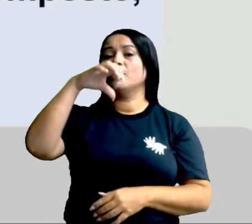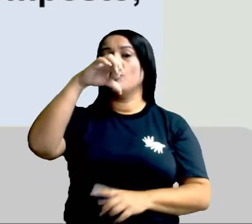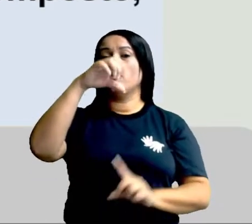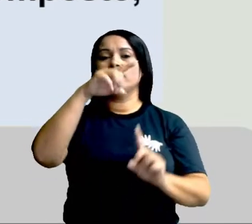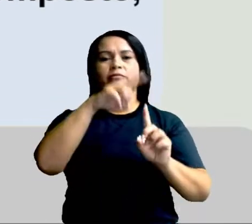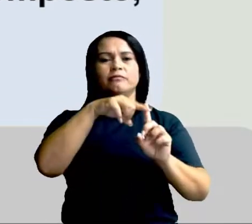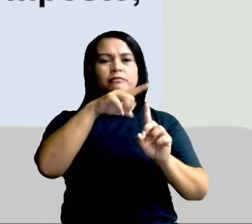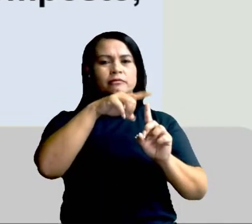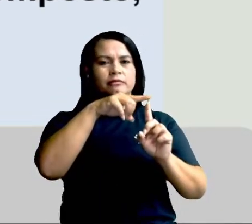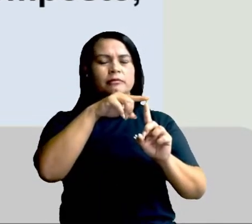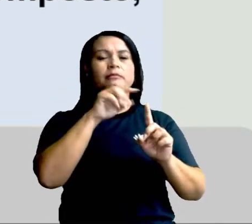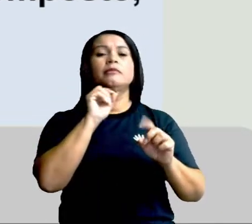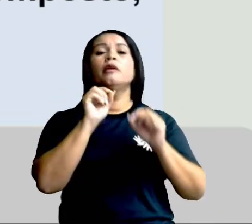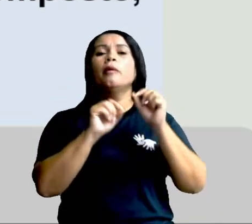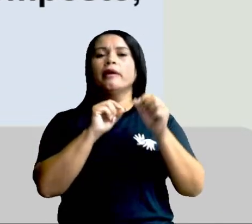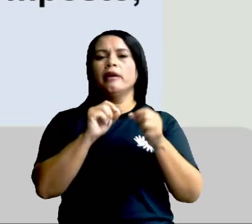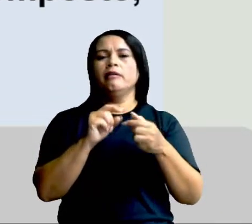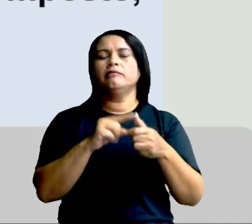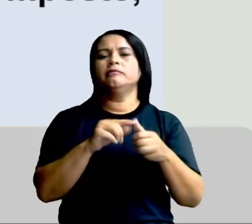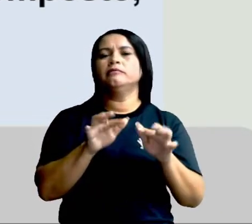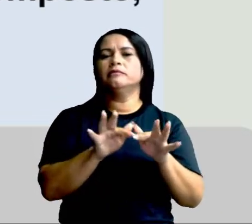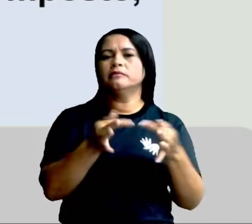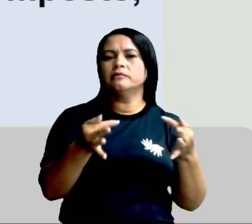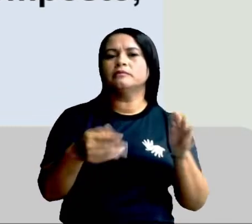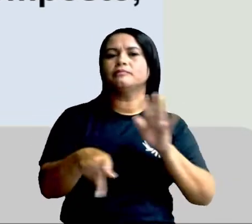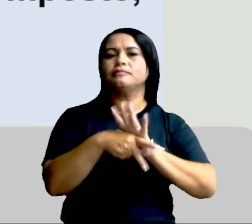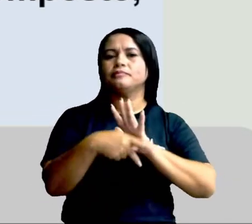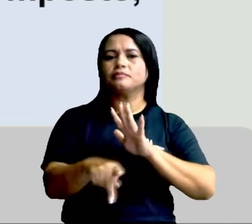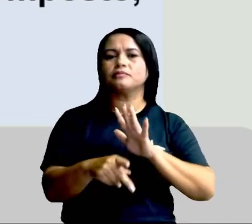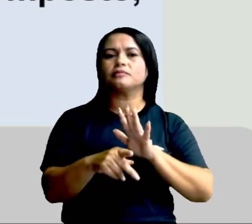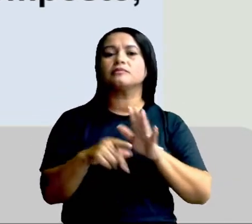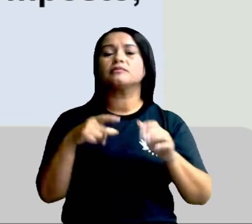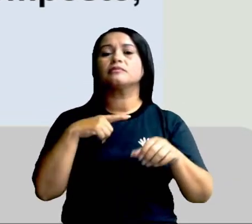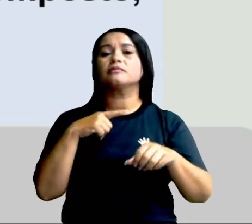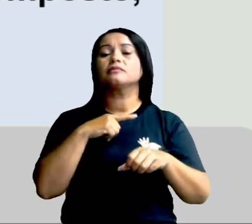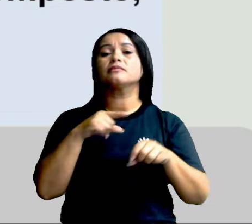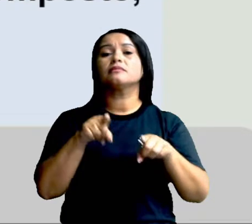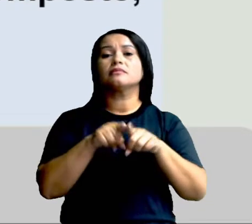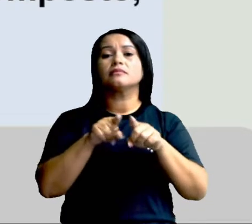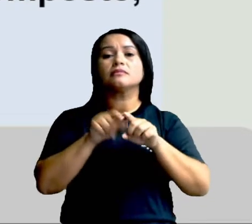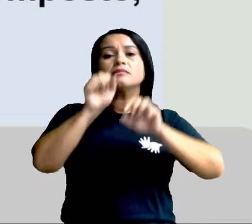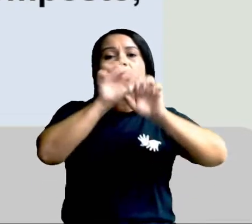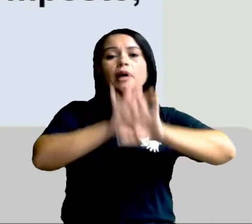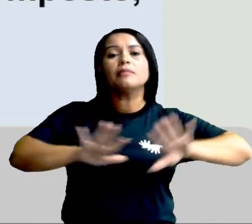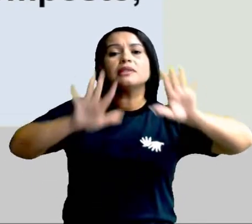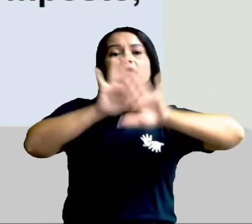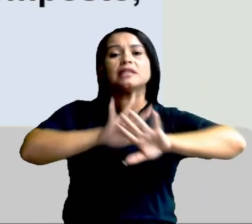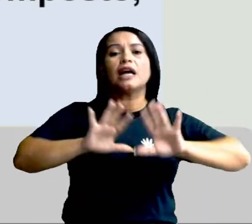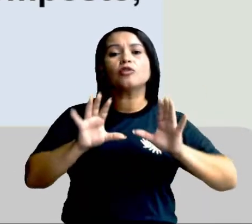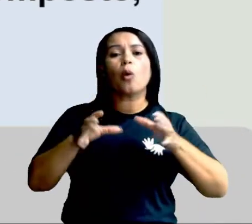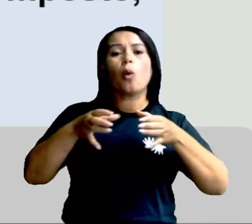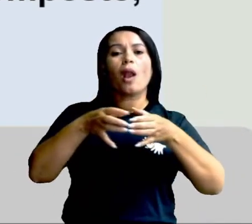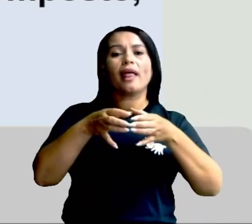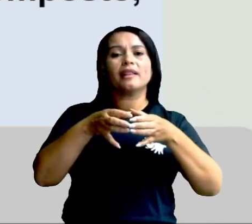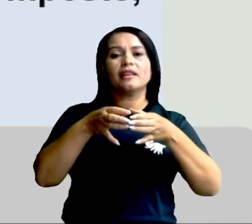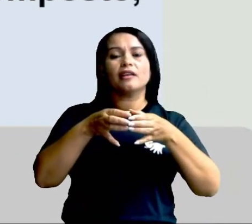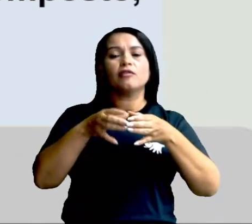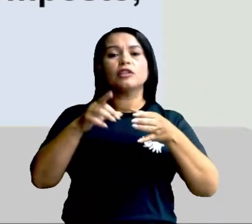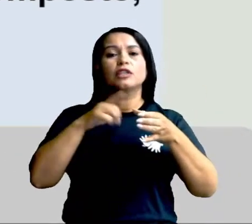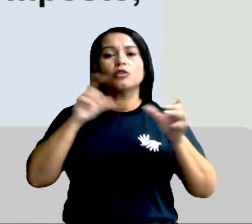9 tipos de substantivos, que são comum, próprio, concreto, abstratos,